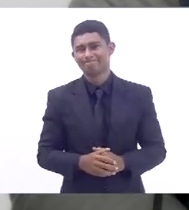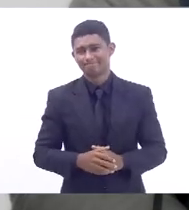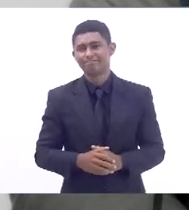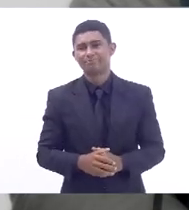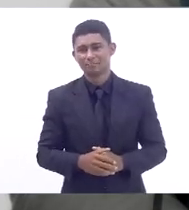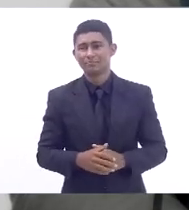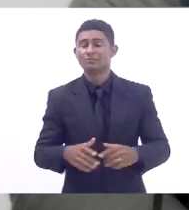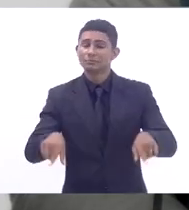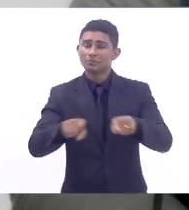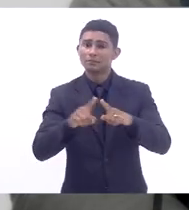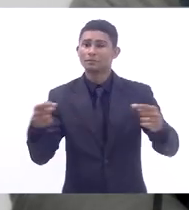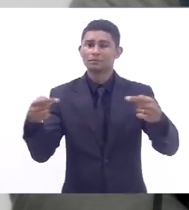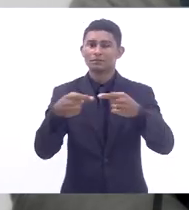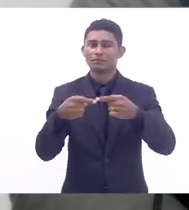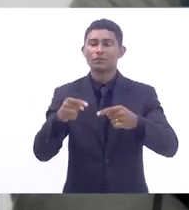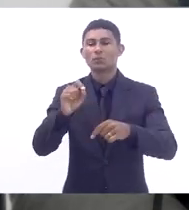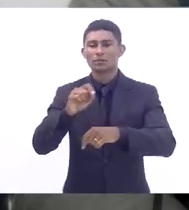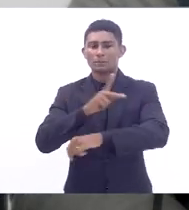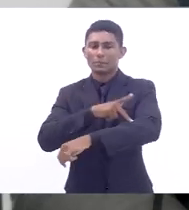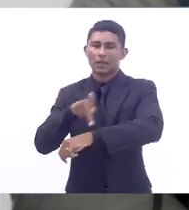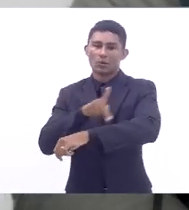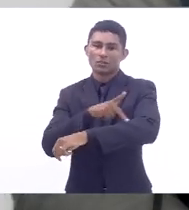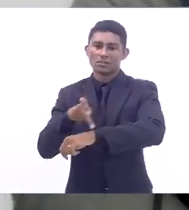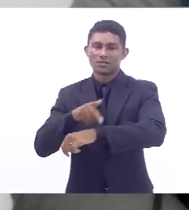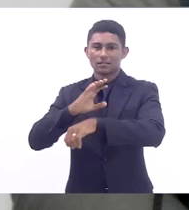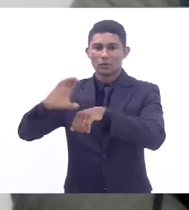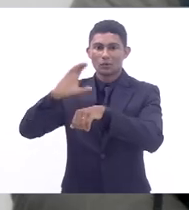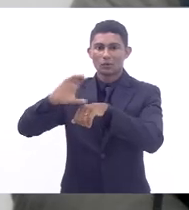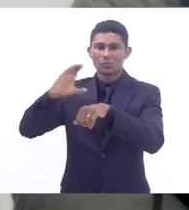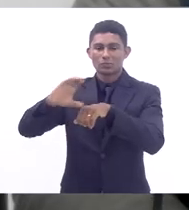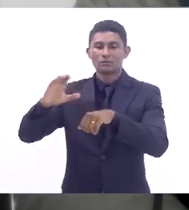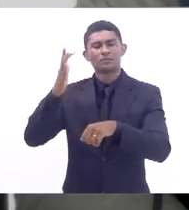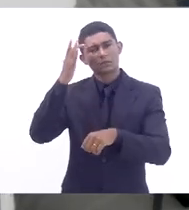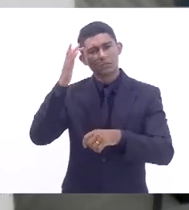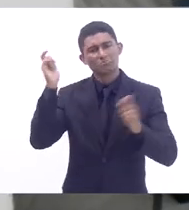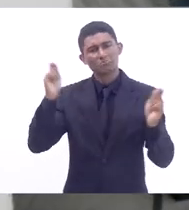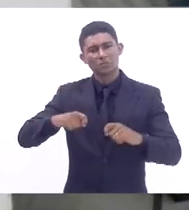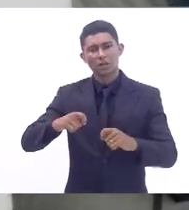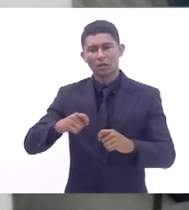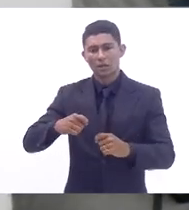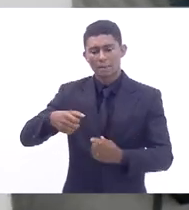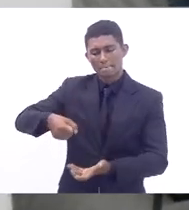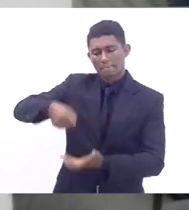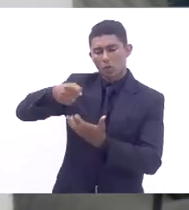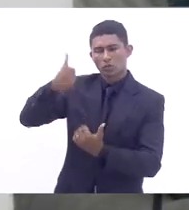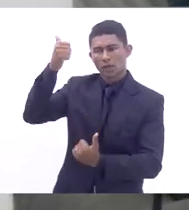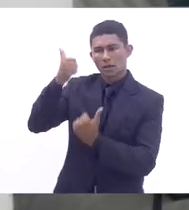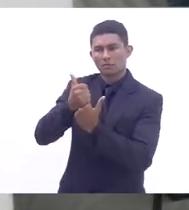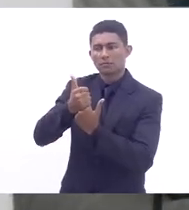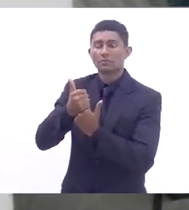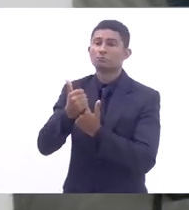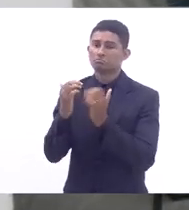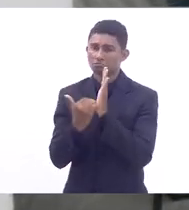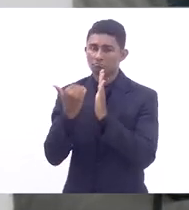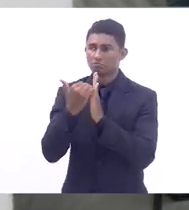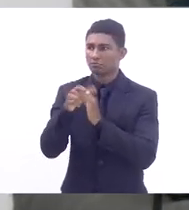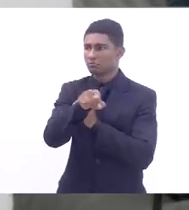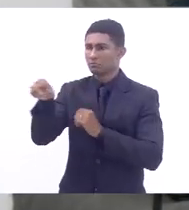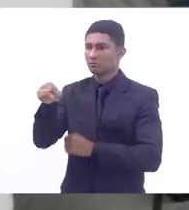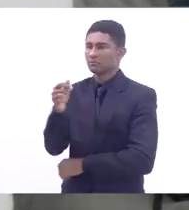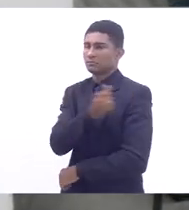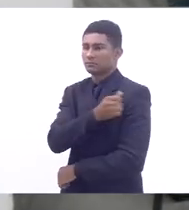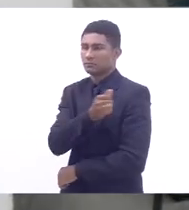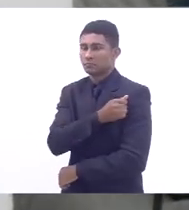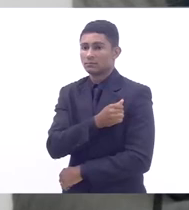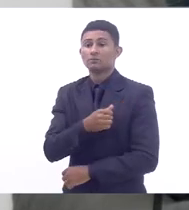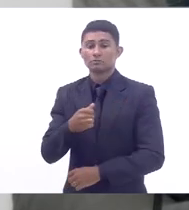atrelada ao custo da pedagogia por causa que inclusive gera também é mais bolsa para os estudantes e quem não consegue a